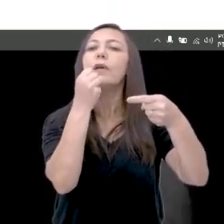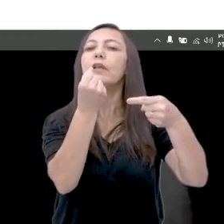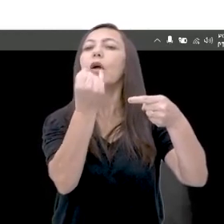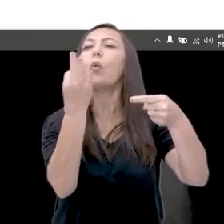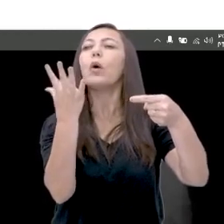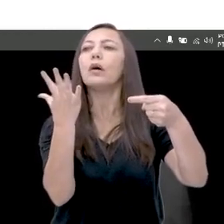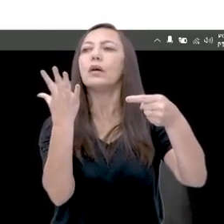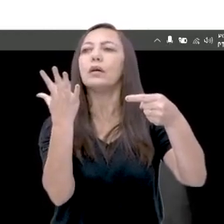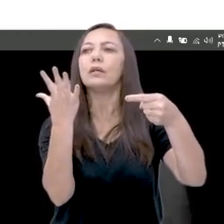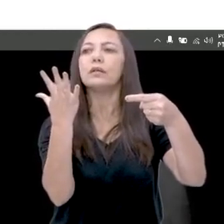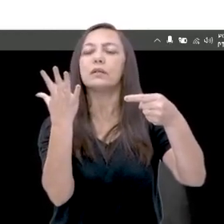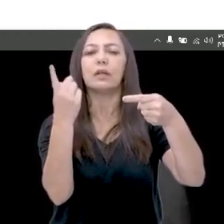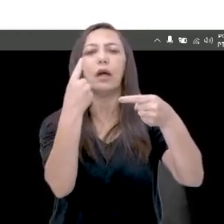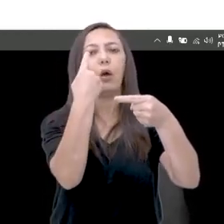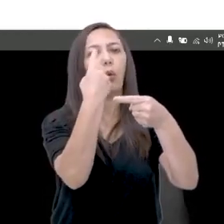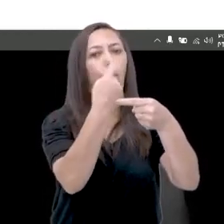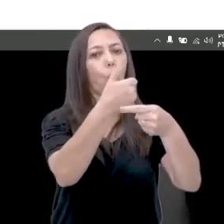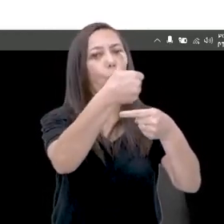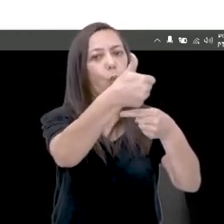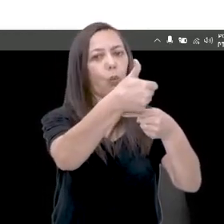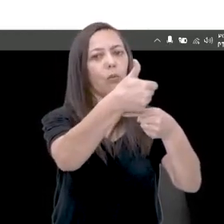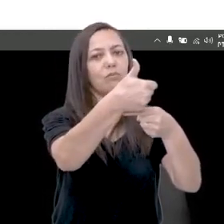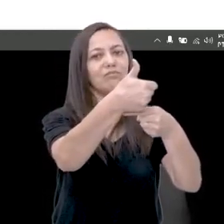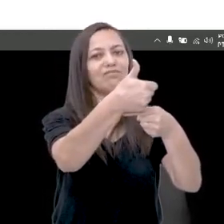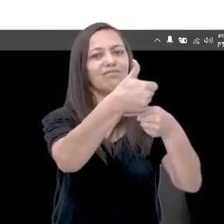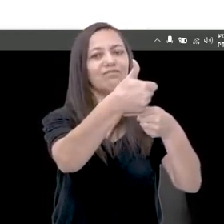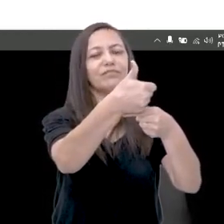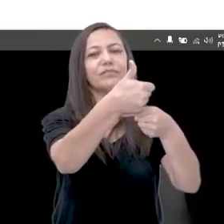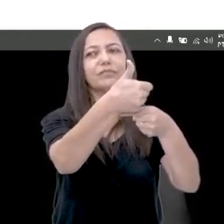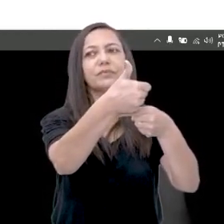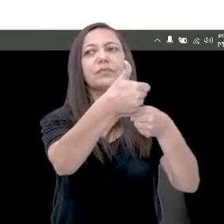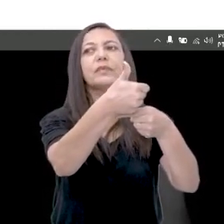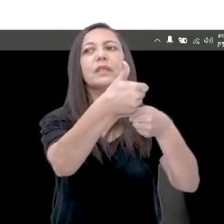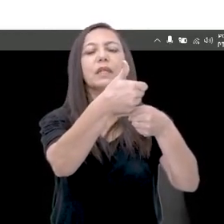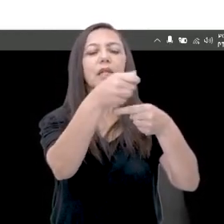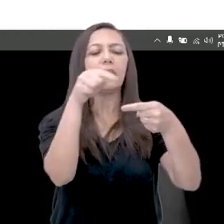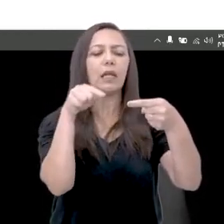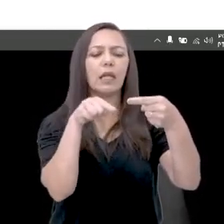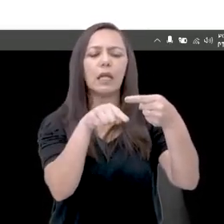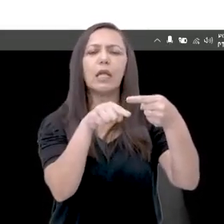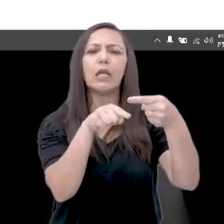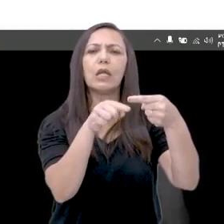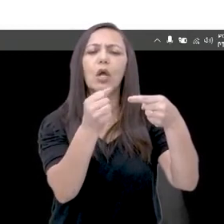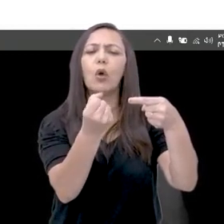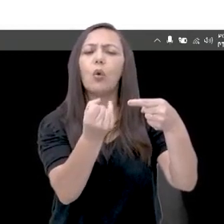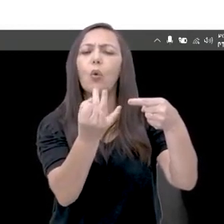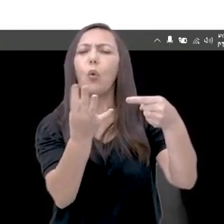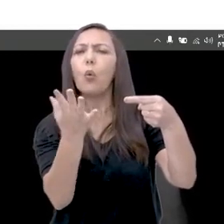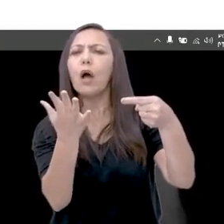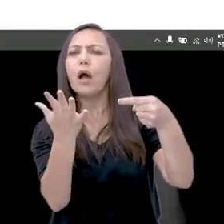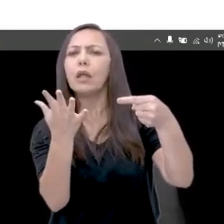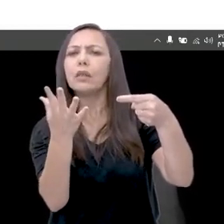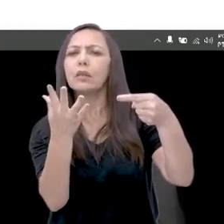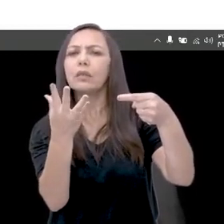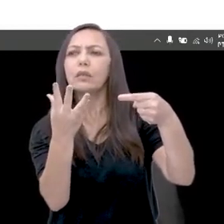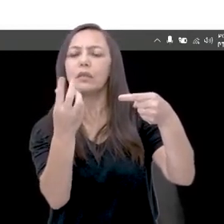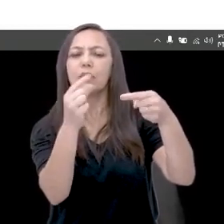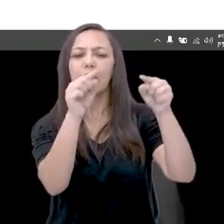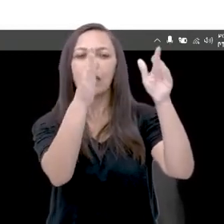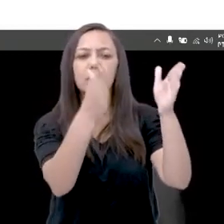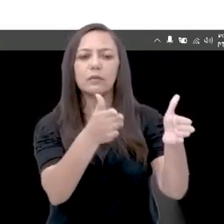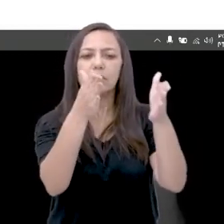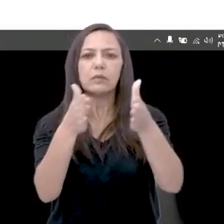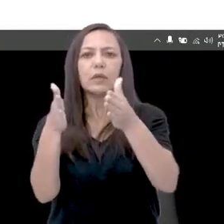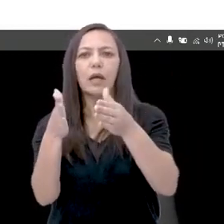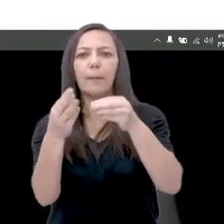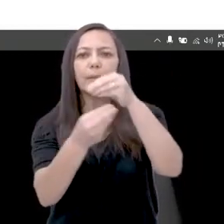quantas partes de tinta vermelha? Eu tenho uma parte de tinta vermelha, que vai estar para a quantidade total de